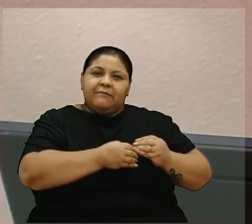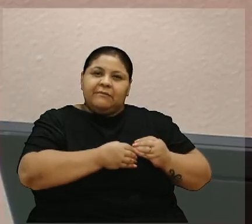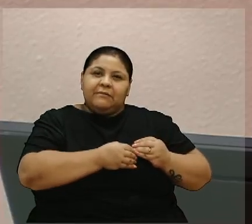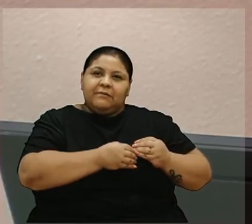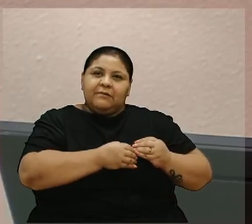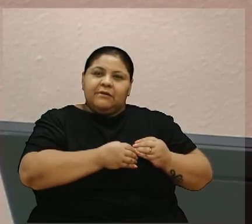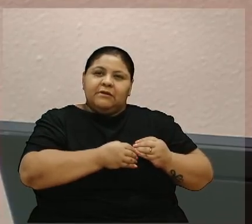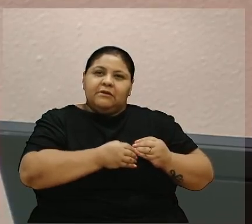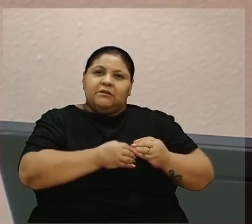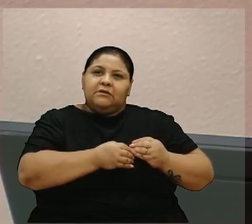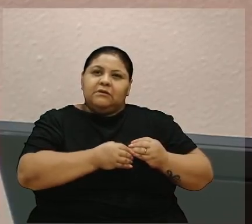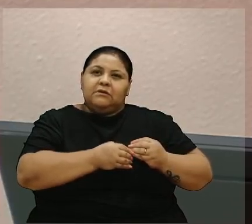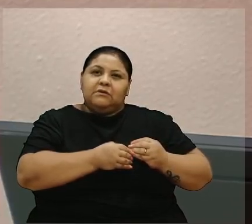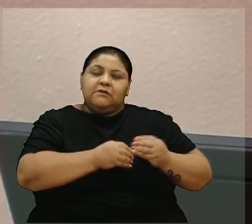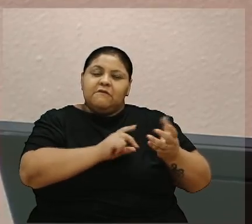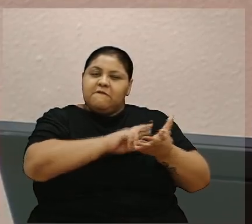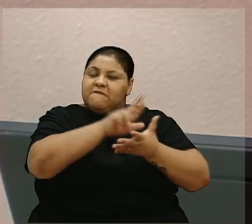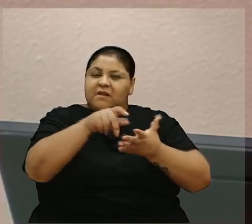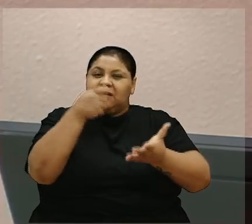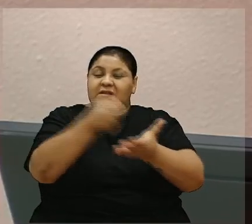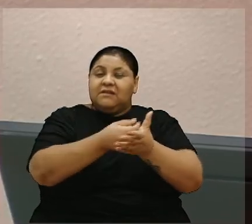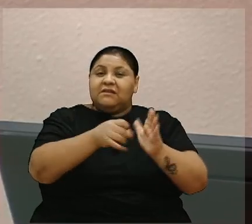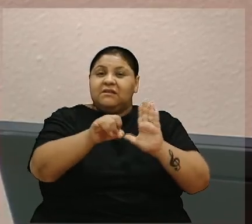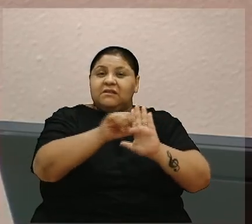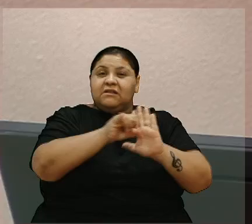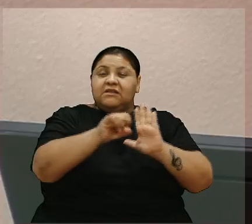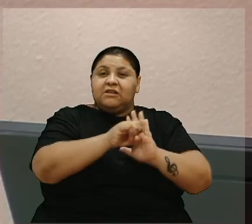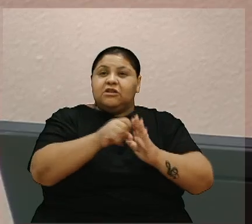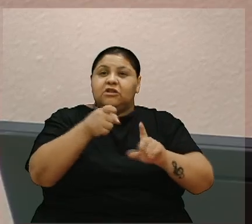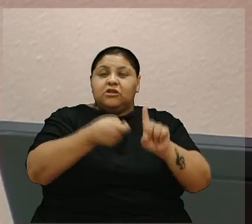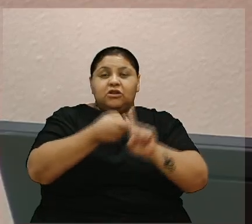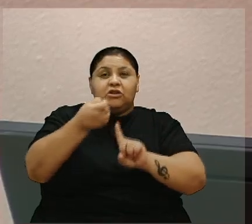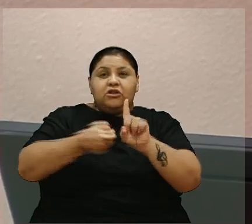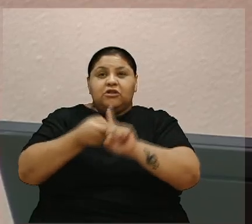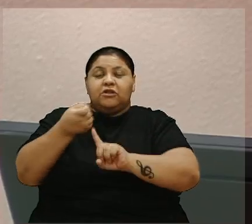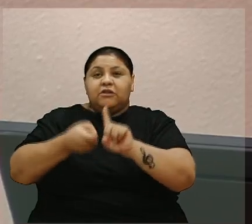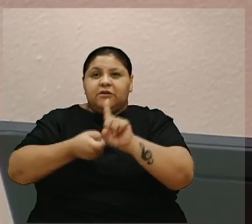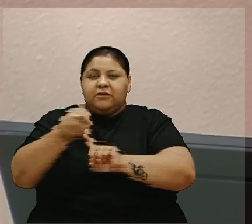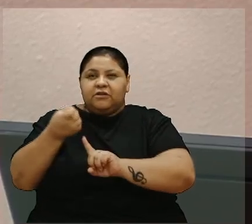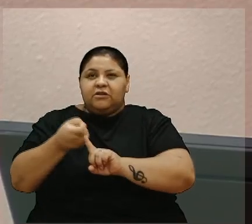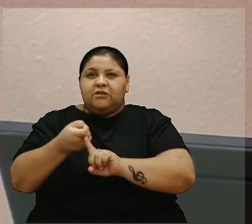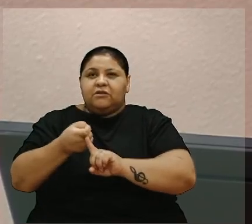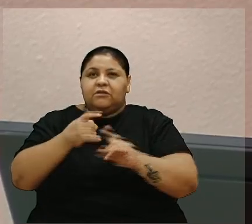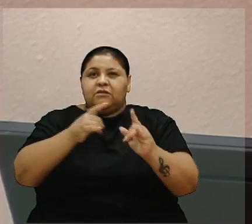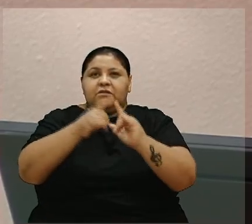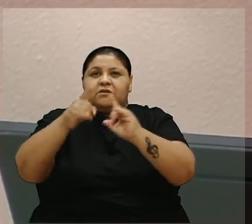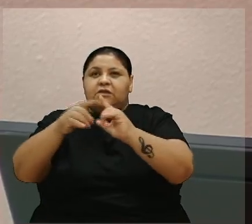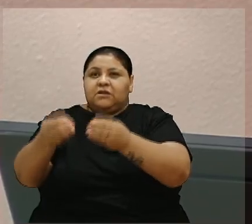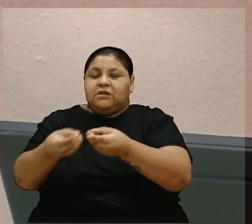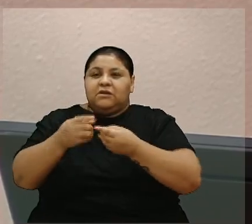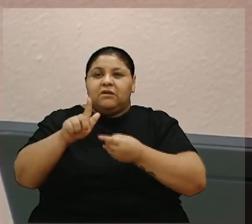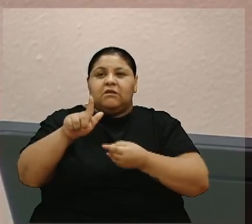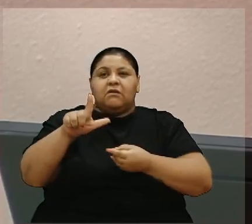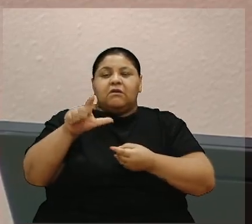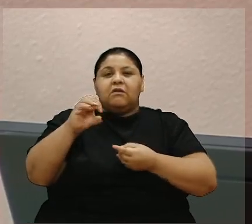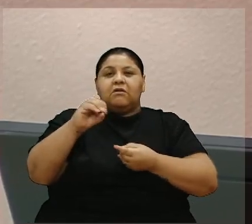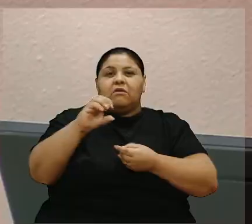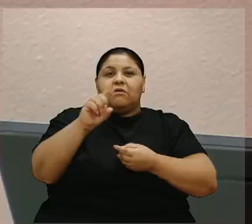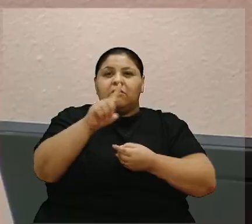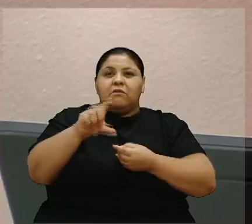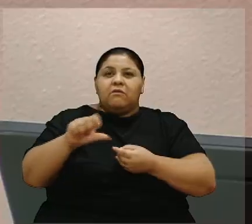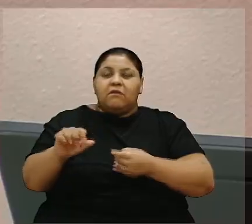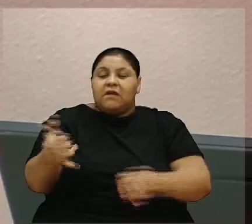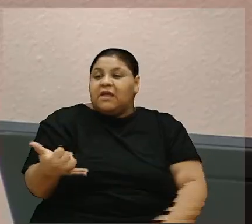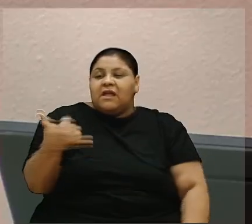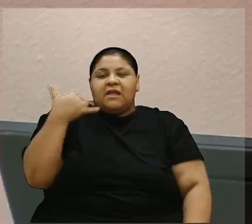nos editais, e inclusive todo mês as entidades recebem glosa, porque é a chamada de telefone